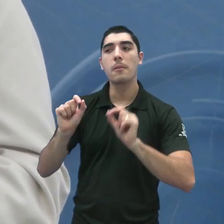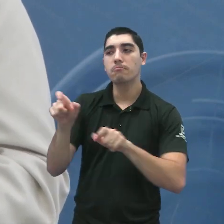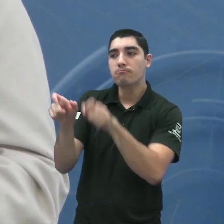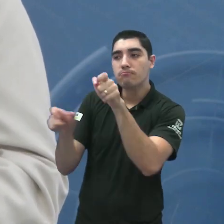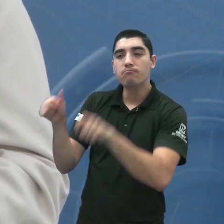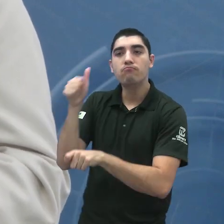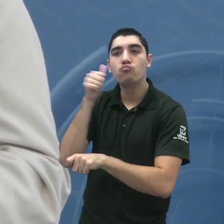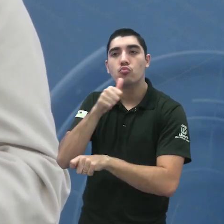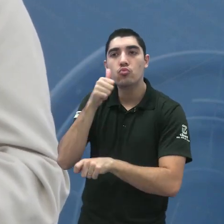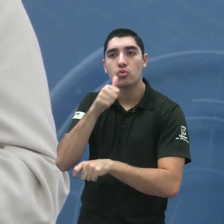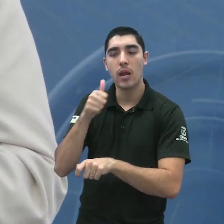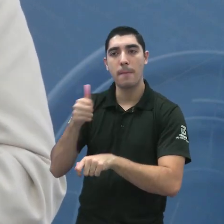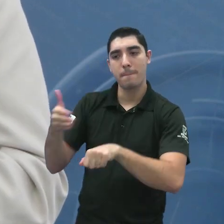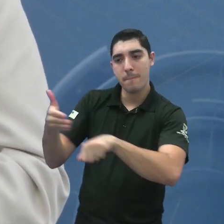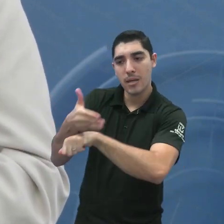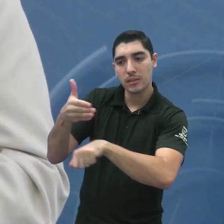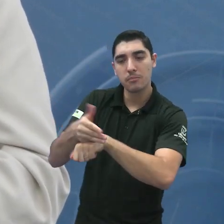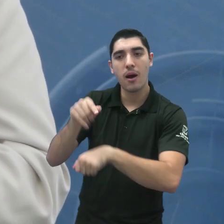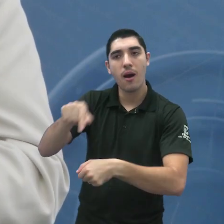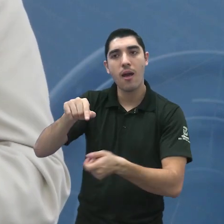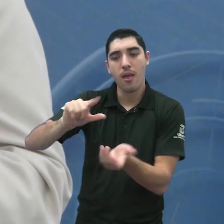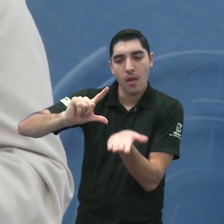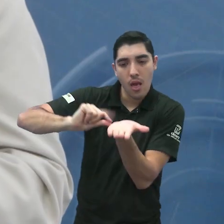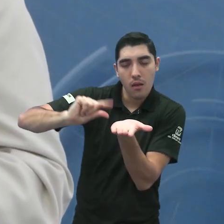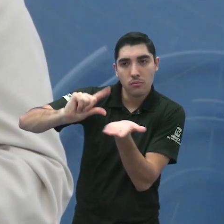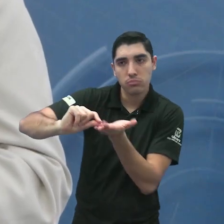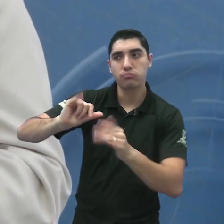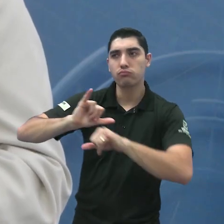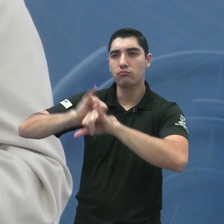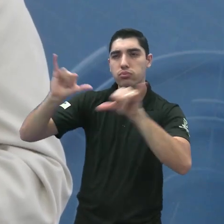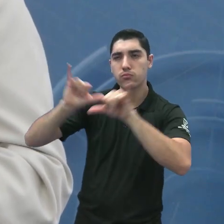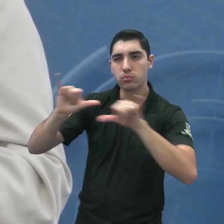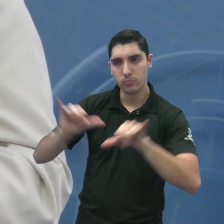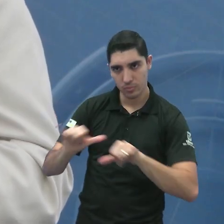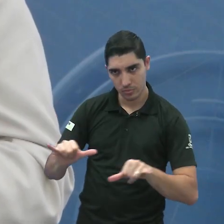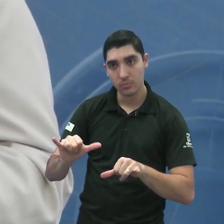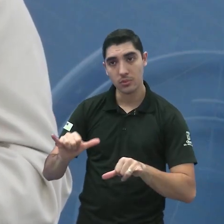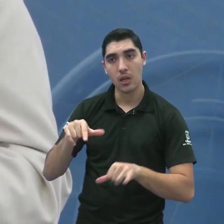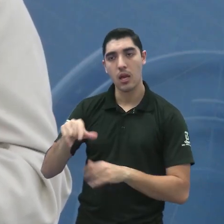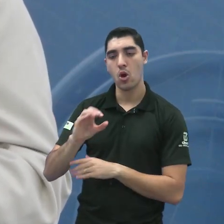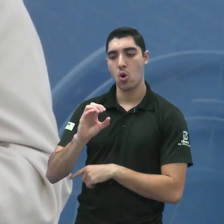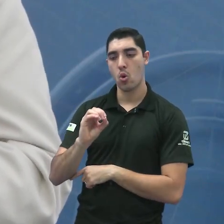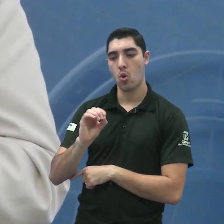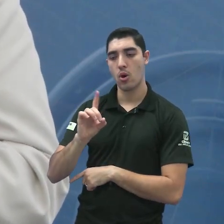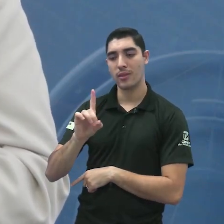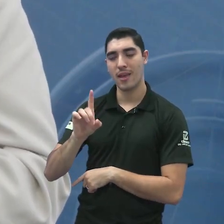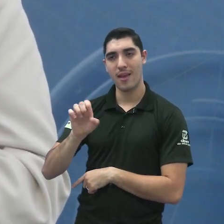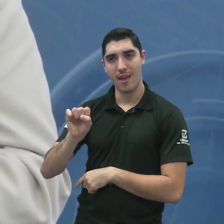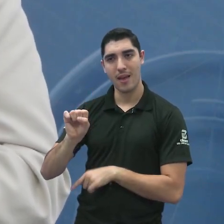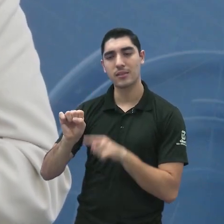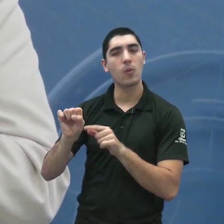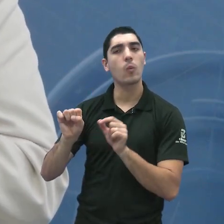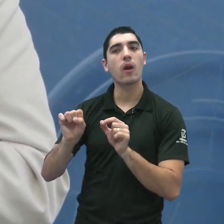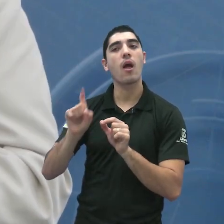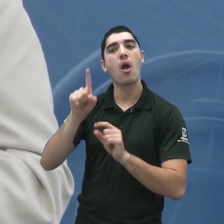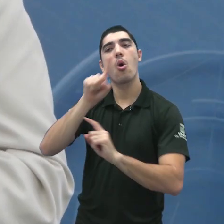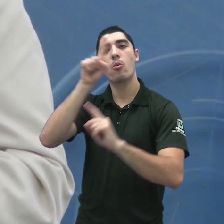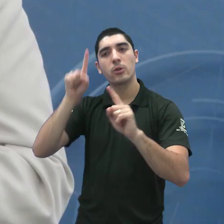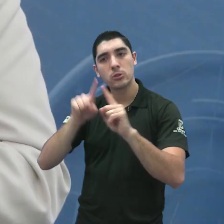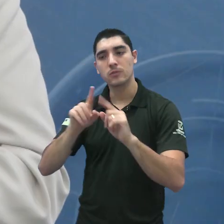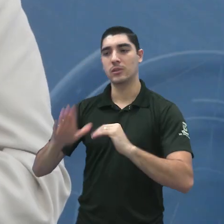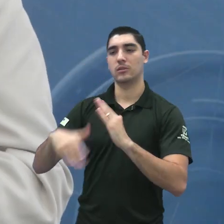feminina nas publicações científicas ligadas aos ODS, né, os Objetivos de